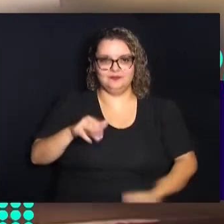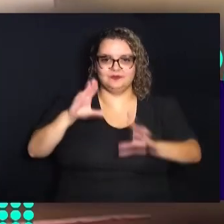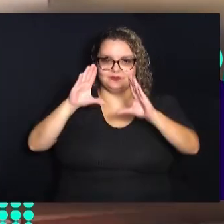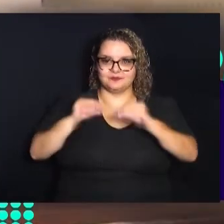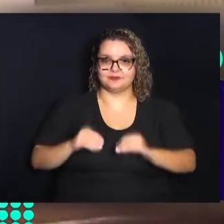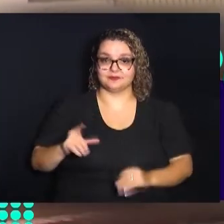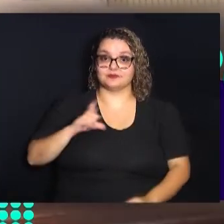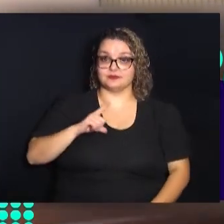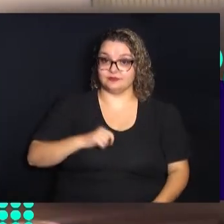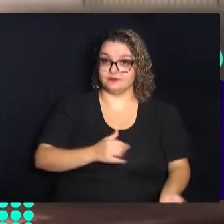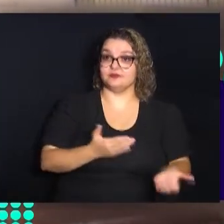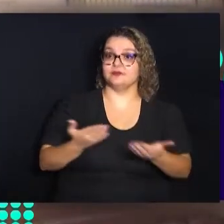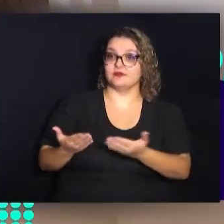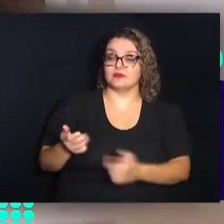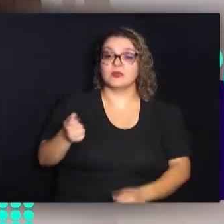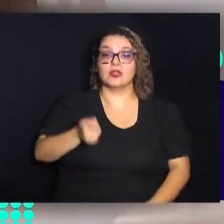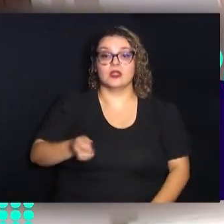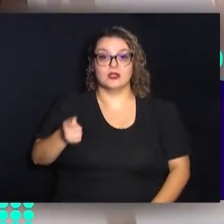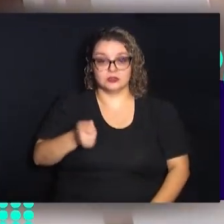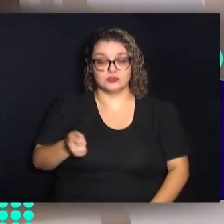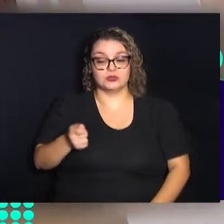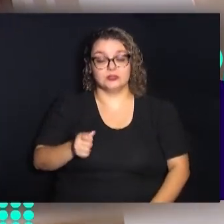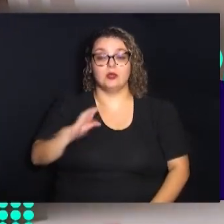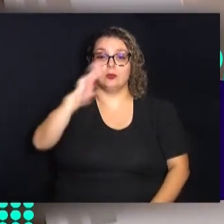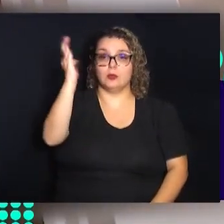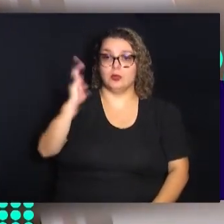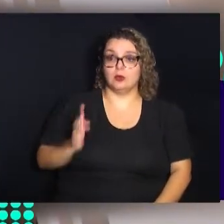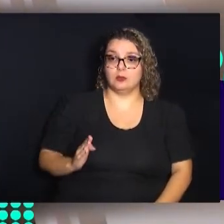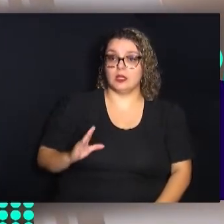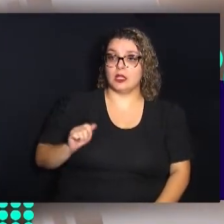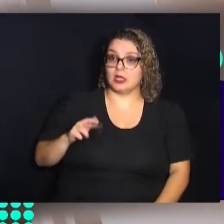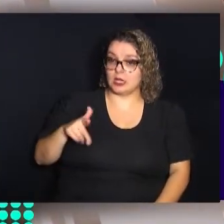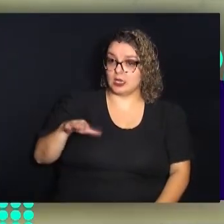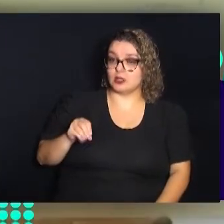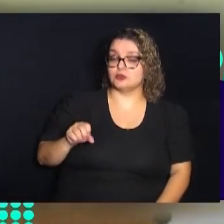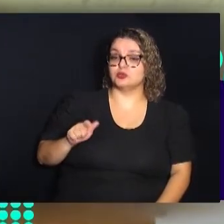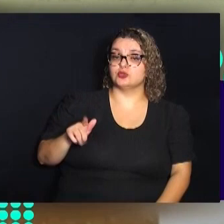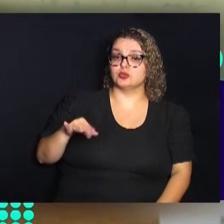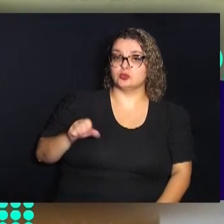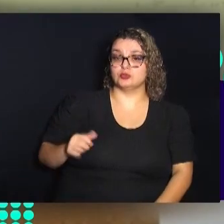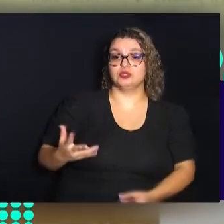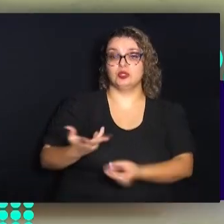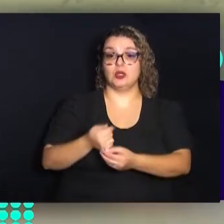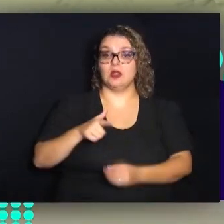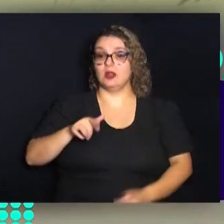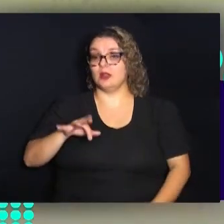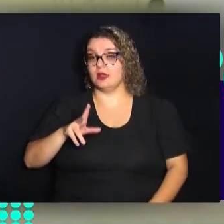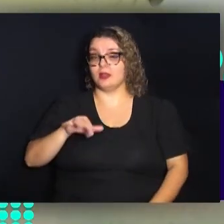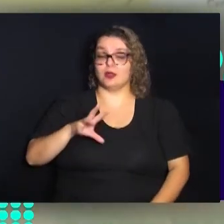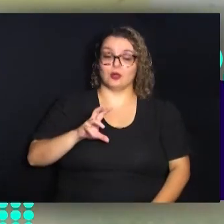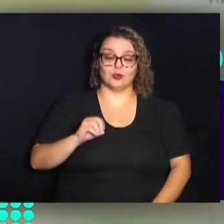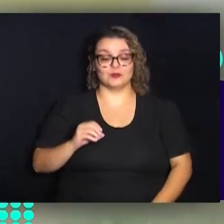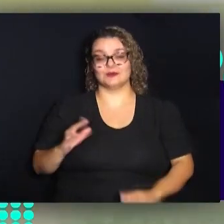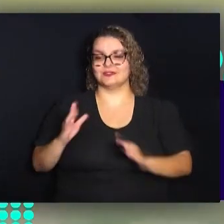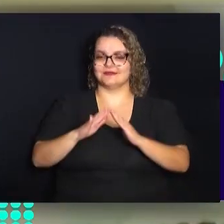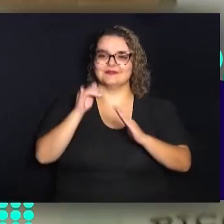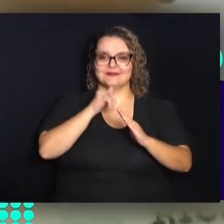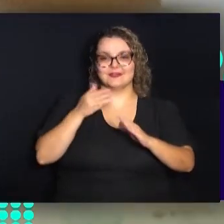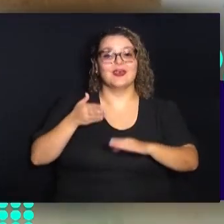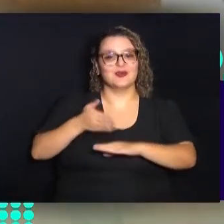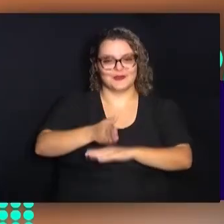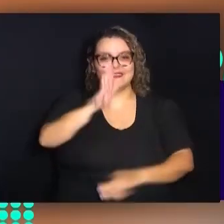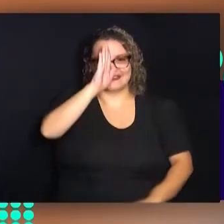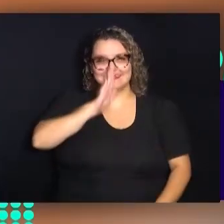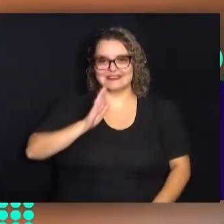da noite, tem a apresentação da Associação Brasileira Carlos Gomes de Artistas Líricos na Casa de